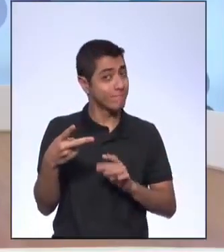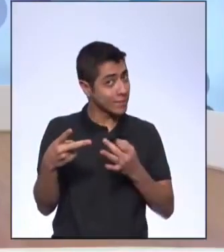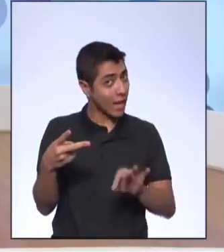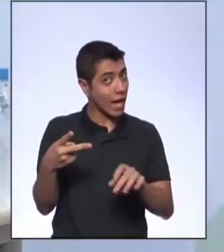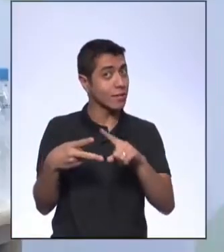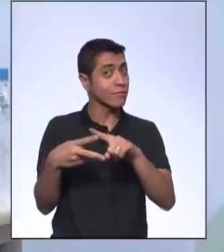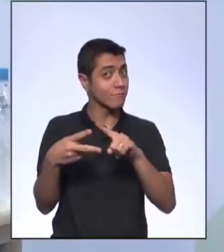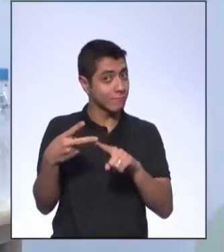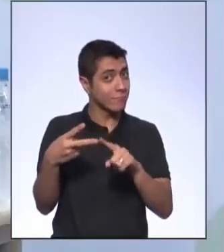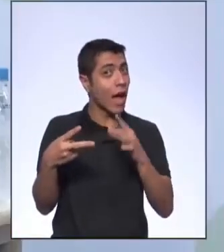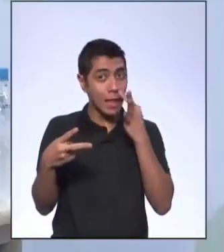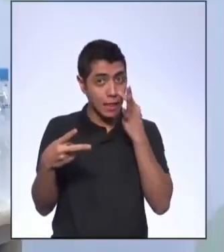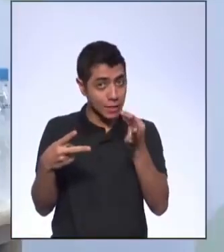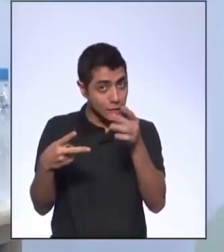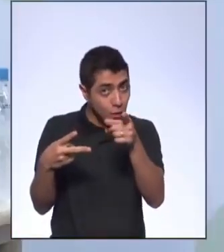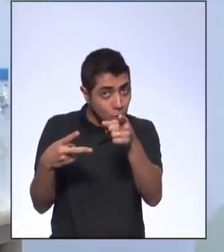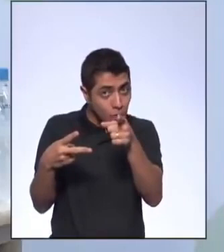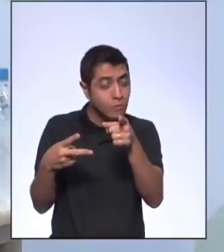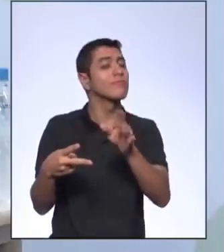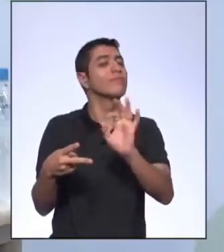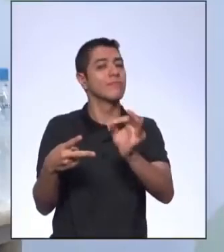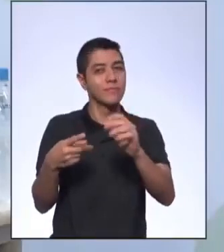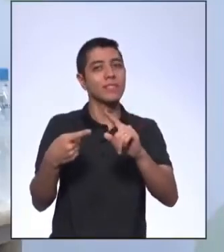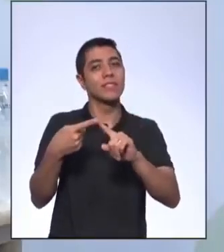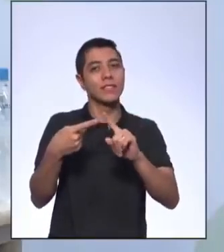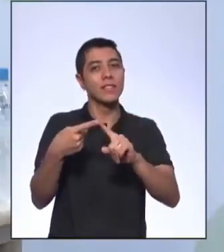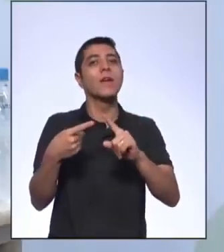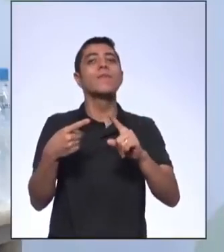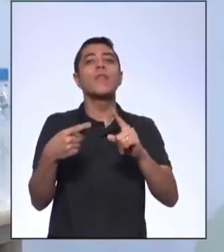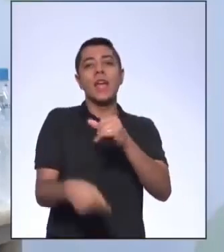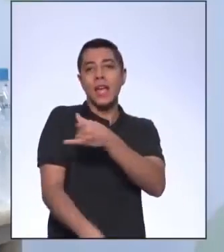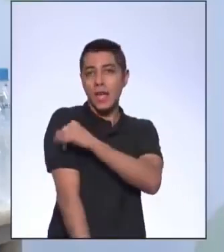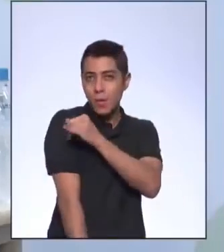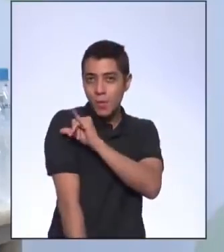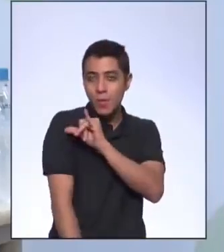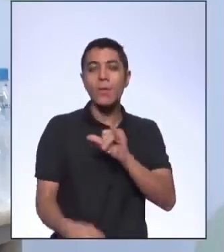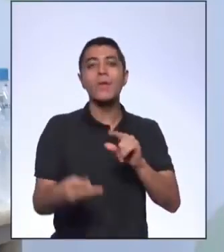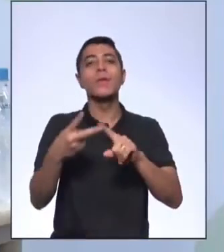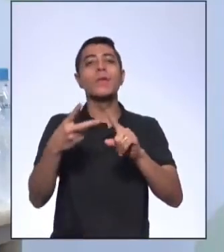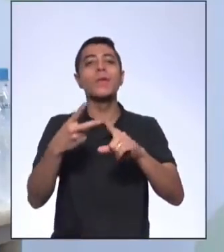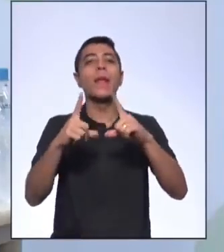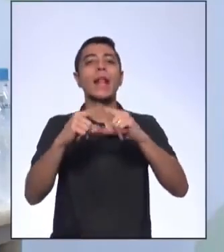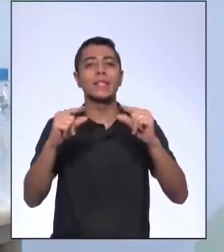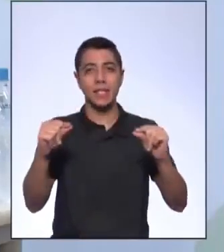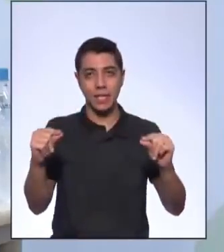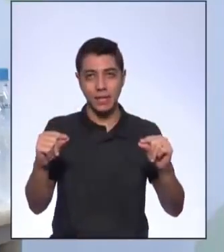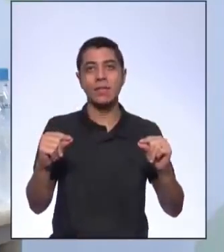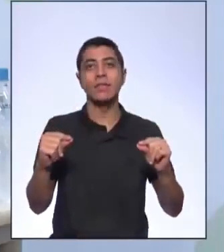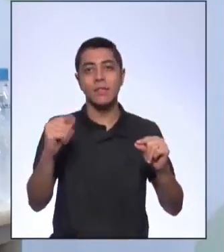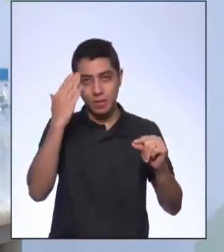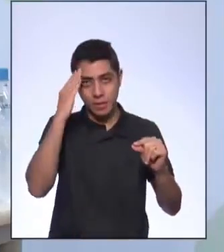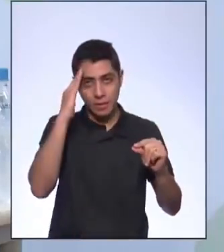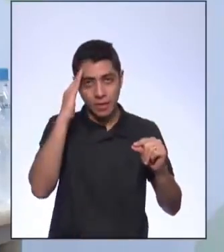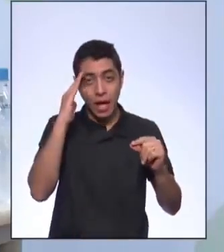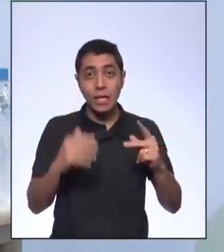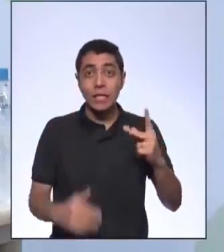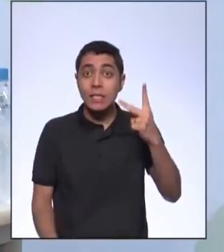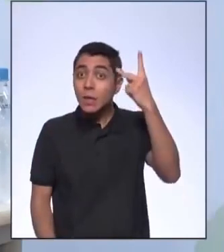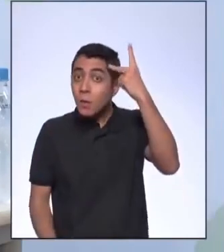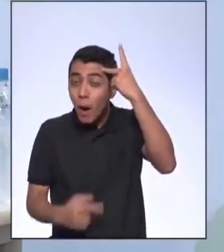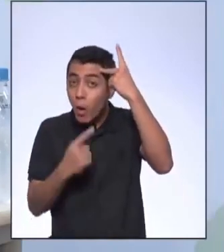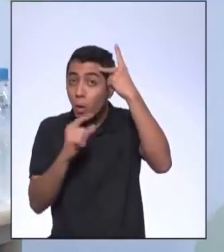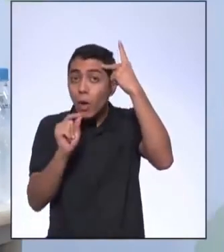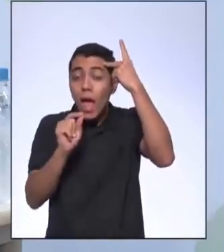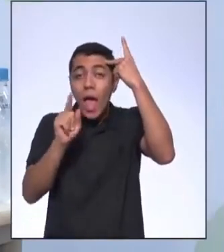Parabéns aos alunos que participaram são as duas metrópoles nacionais na Rio de Janeiro e Brasília Lembrando que São Paulo é a